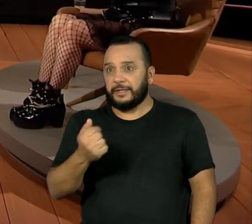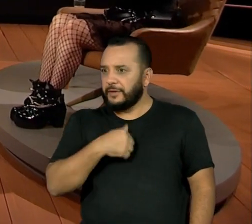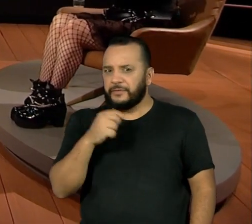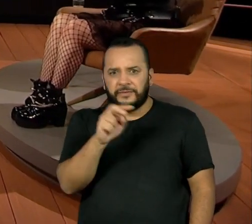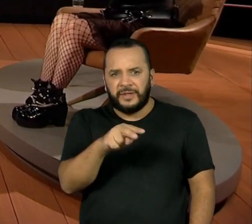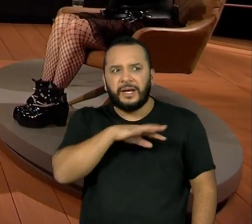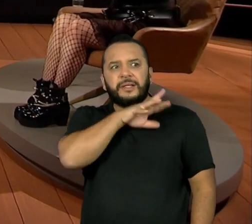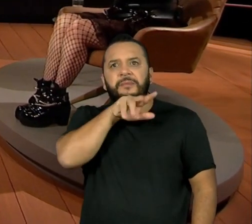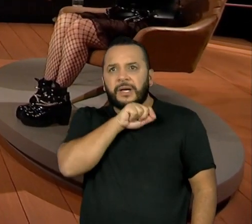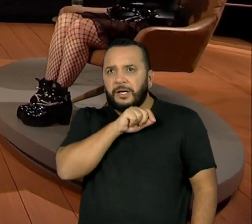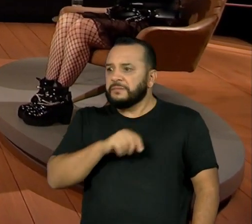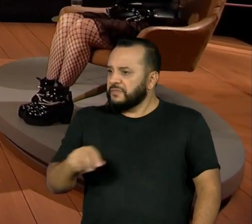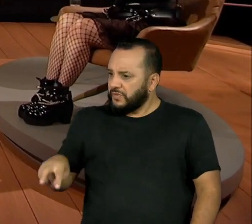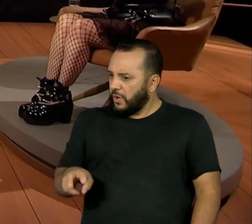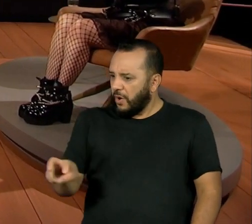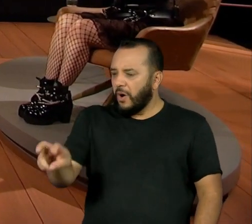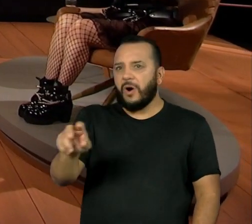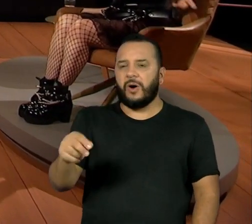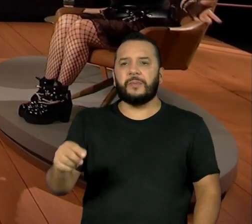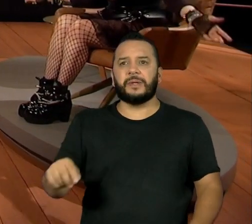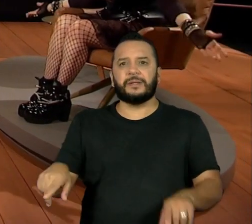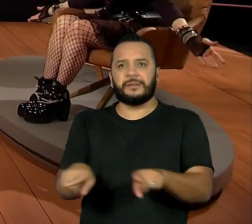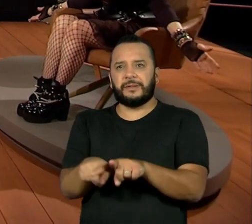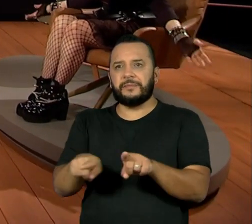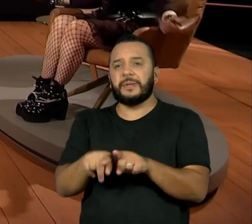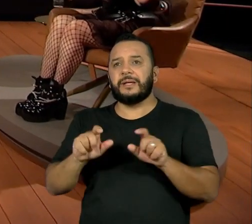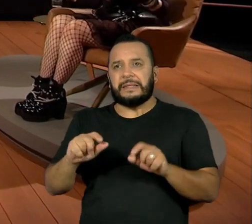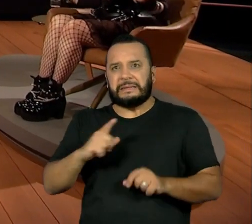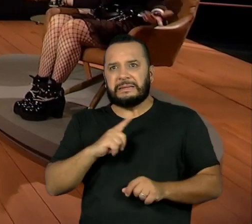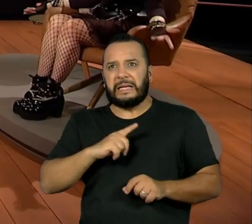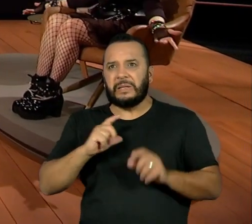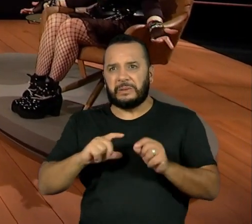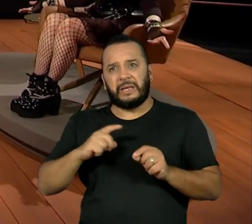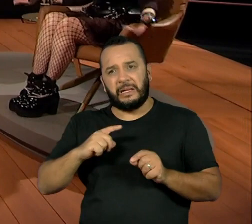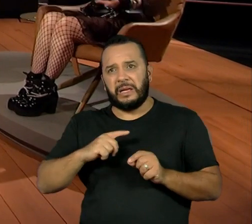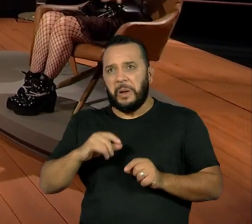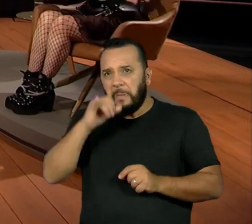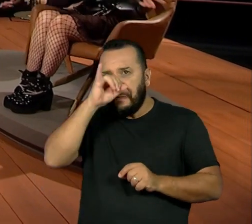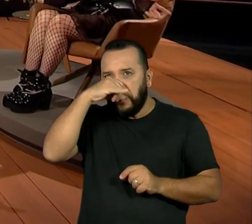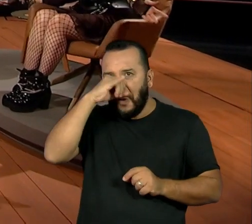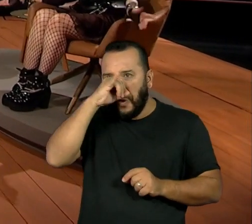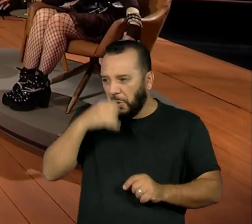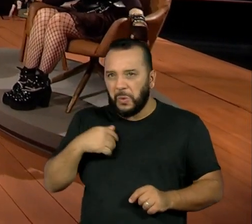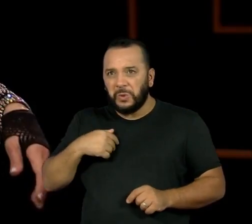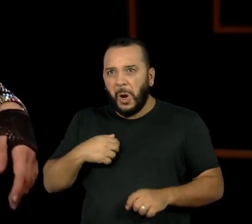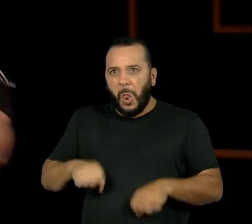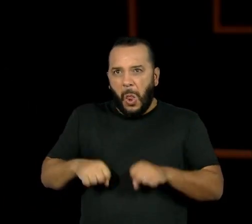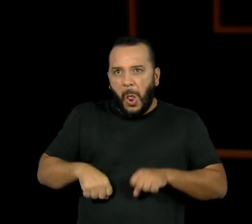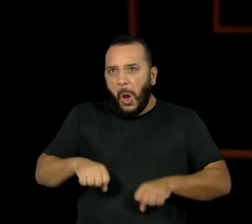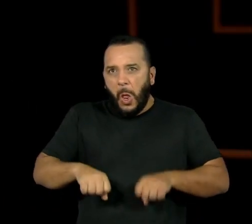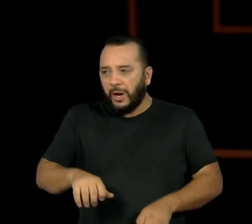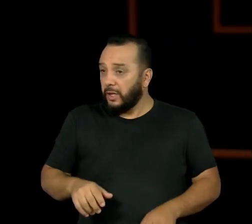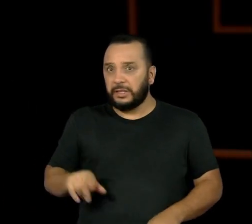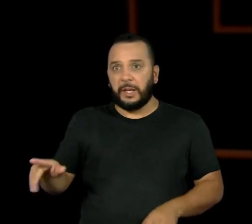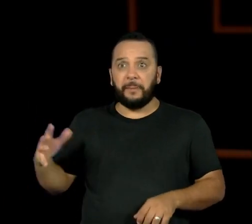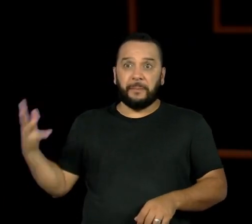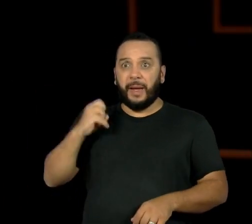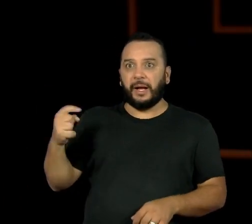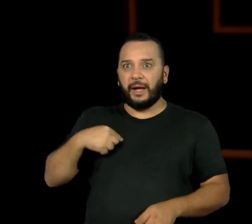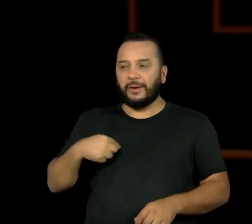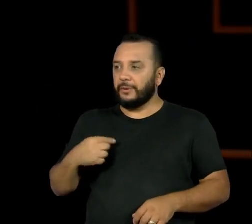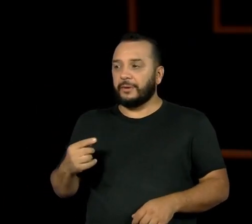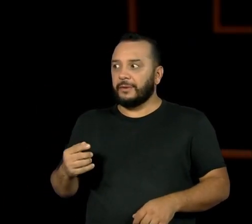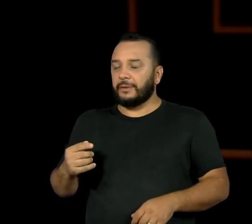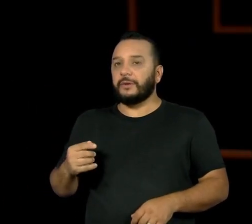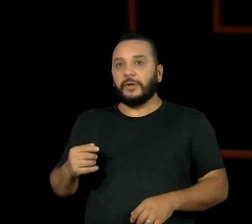bichos que tinham, cobras, aquele javali, eu dar de cara com um javali em cima do monte sozinha, ele me dá uma corrida? E se ele me pega, meu Deus! Eu